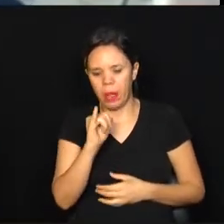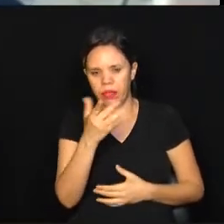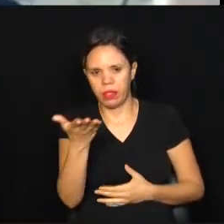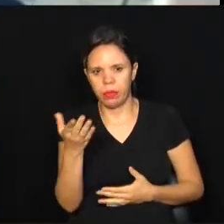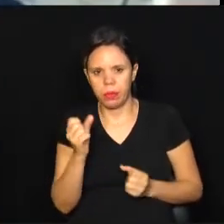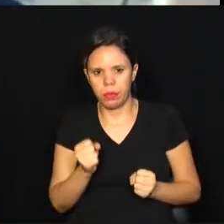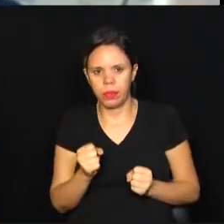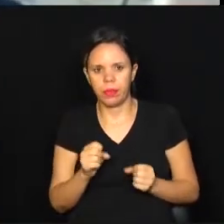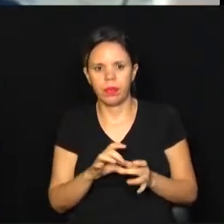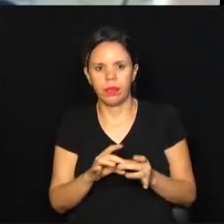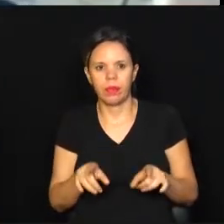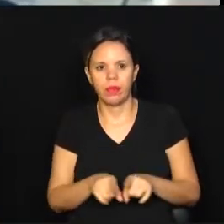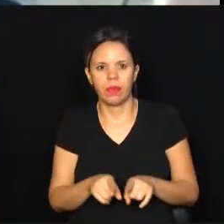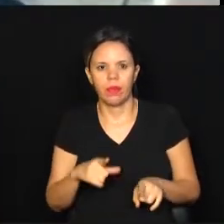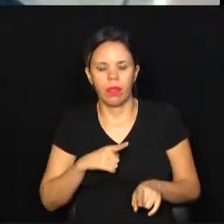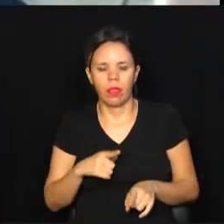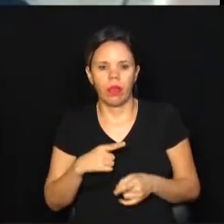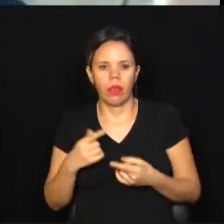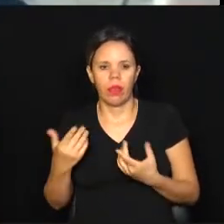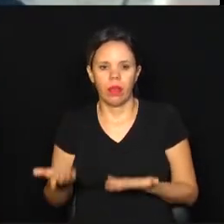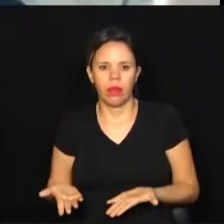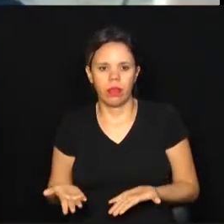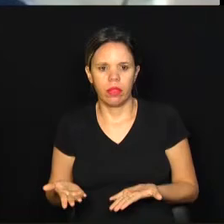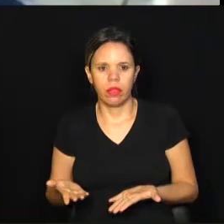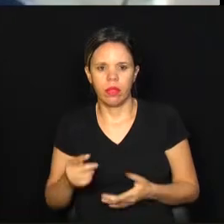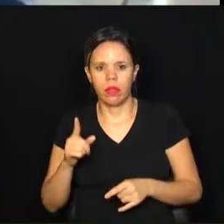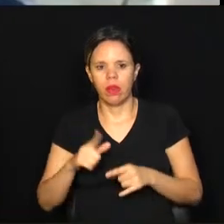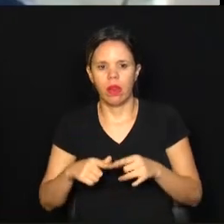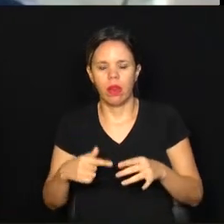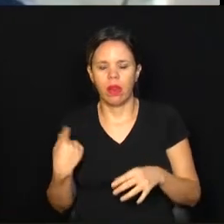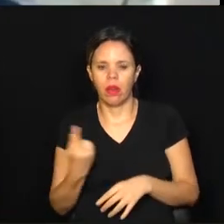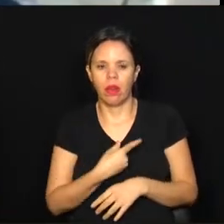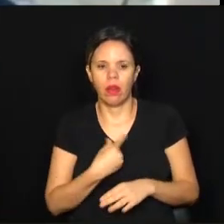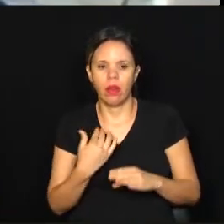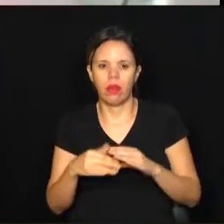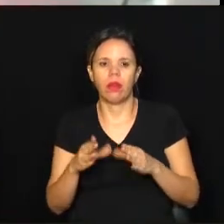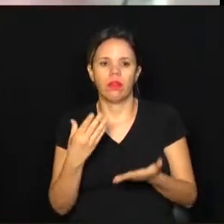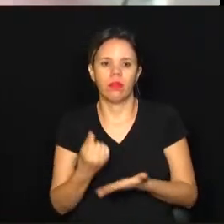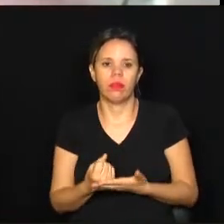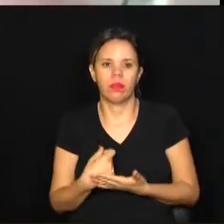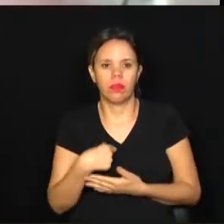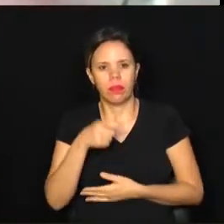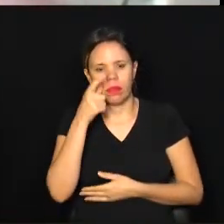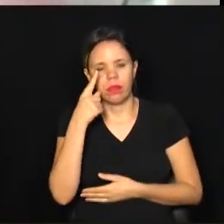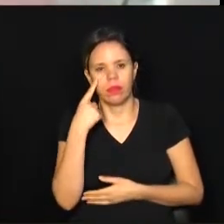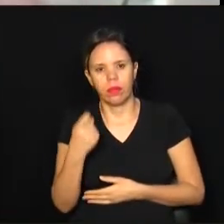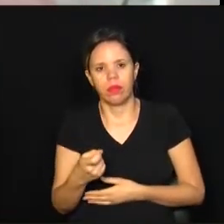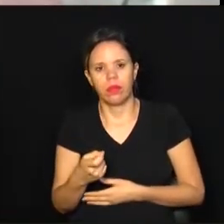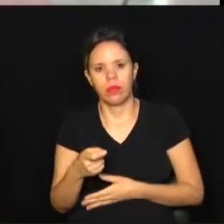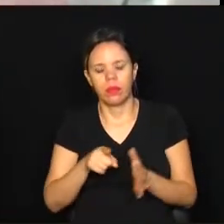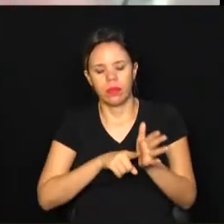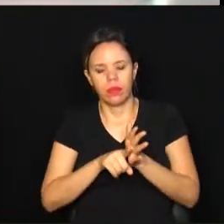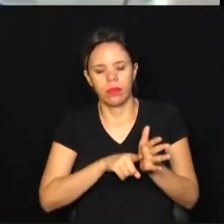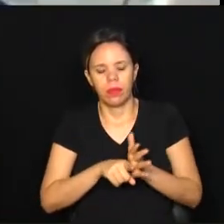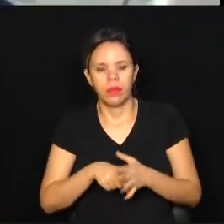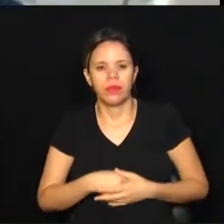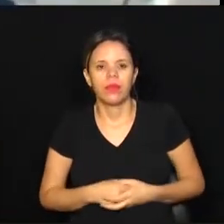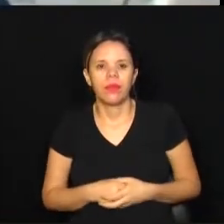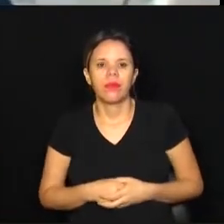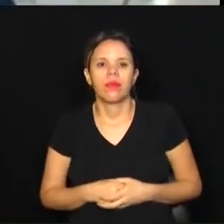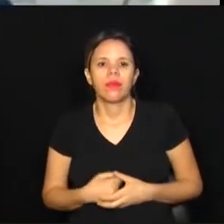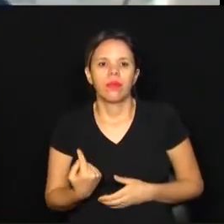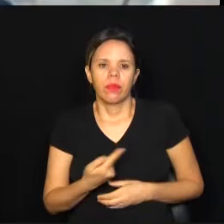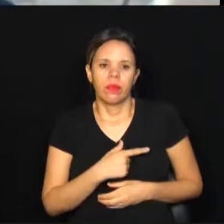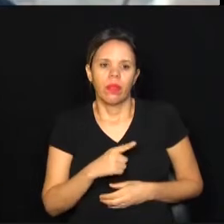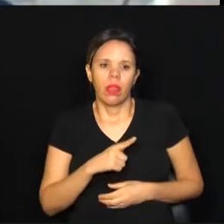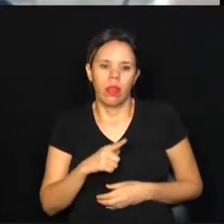puder disponibilizar o material para nós, é interessante, né? E nós